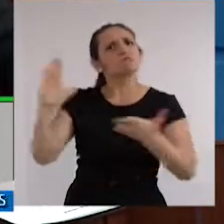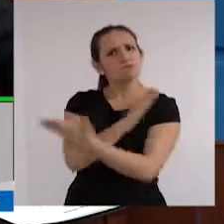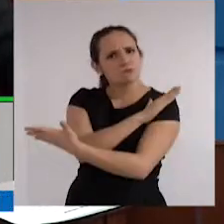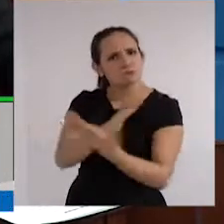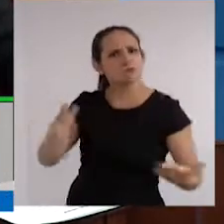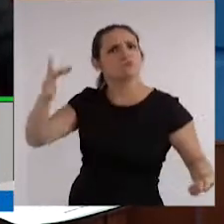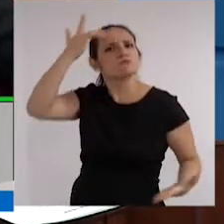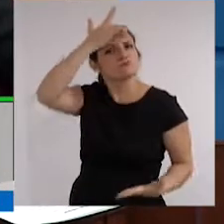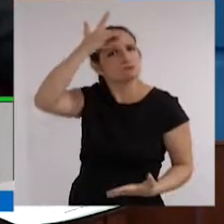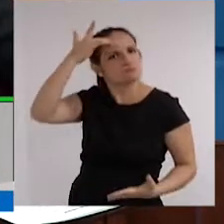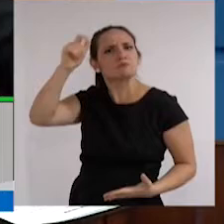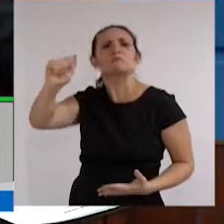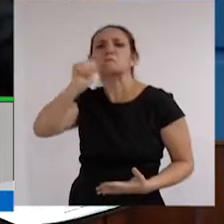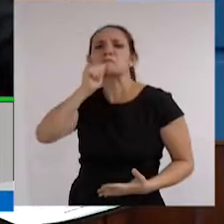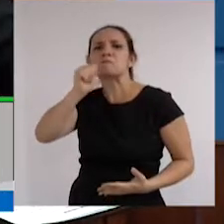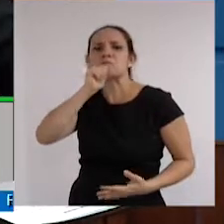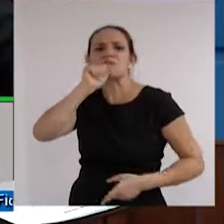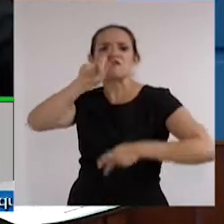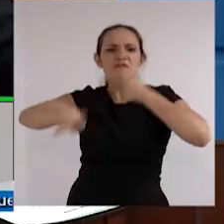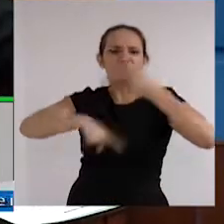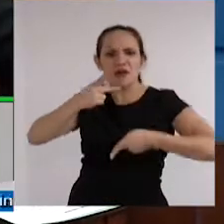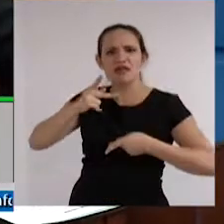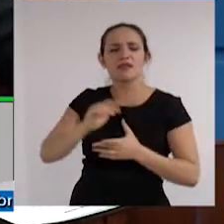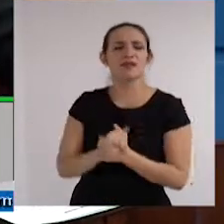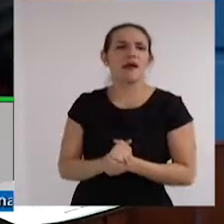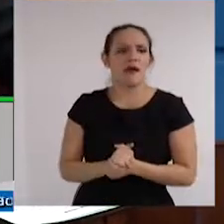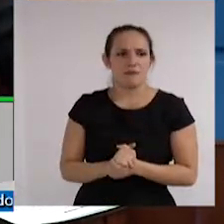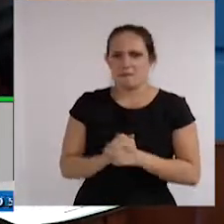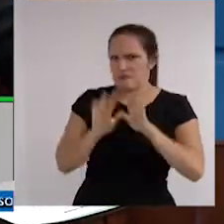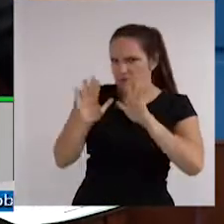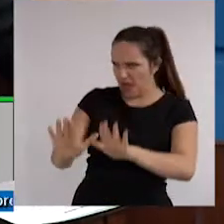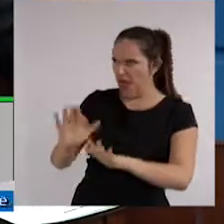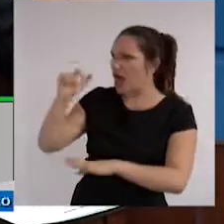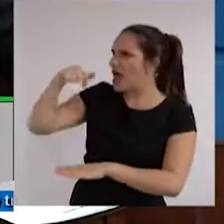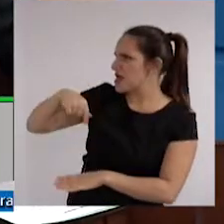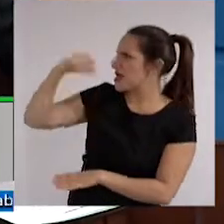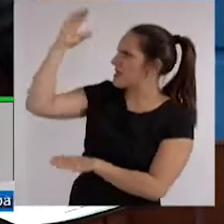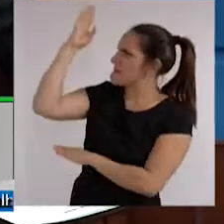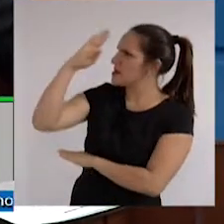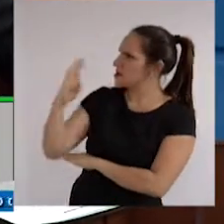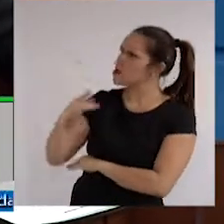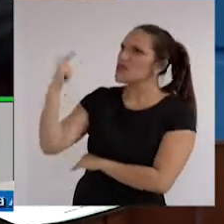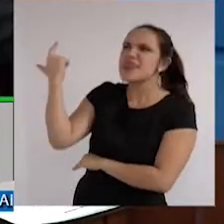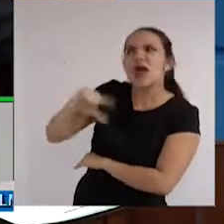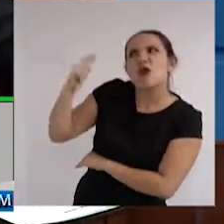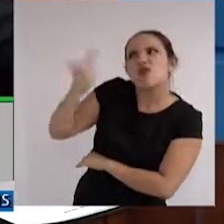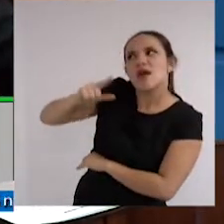aí dizendo que no Brasil não houve uma ditadura militar.